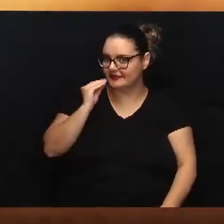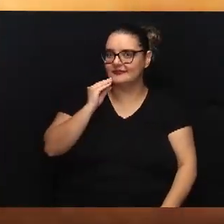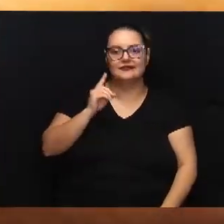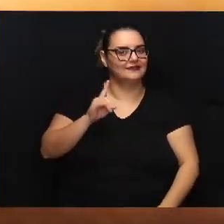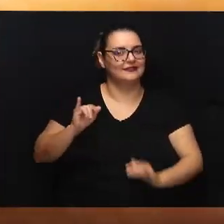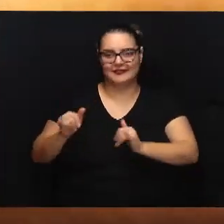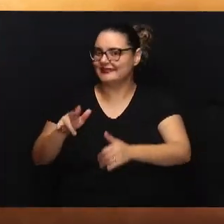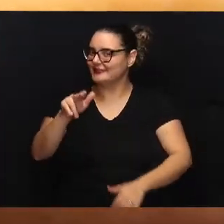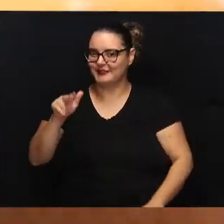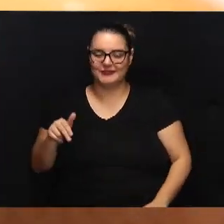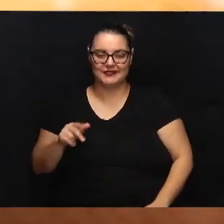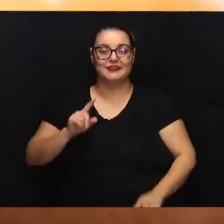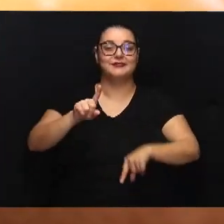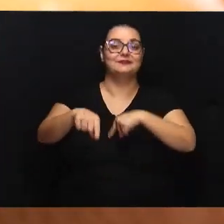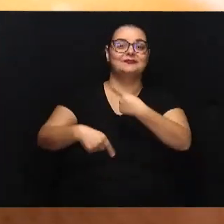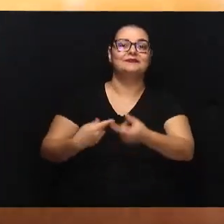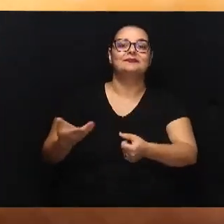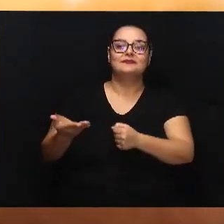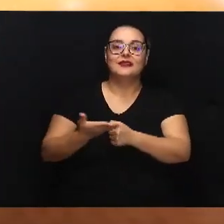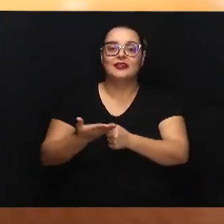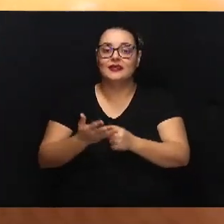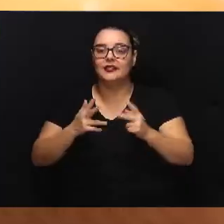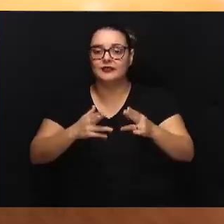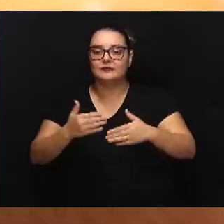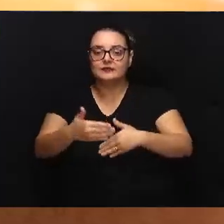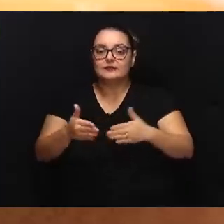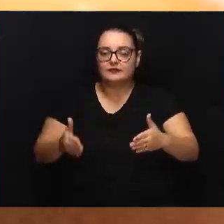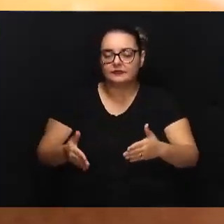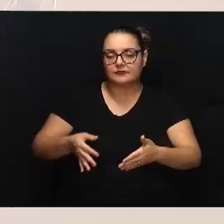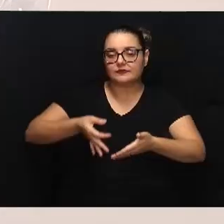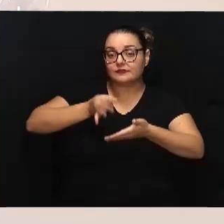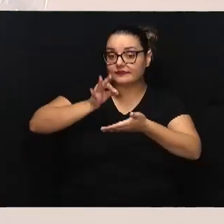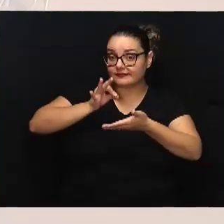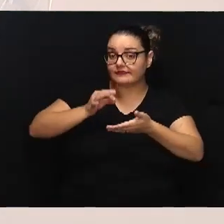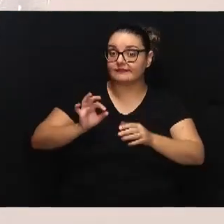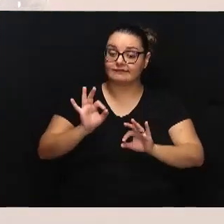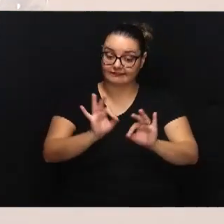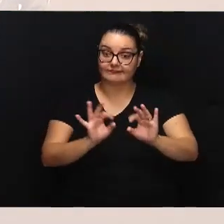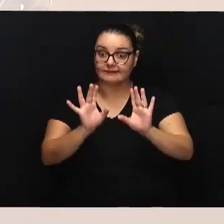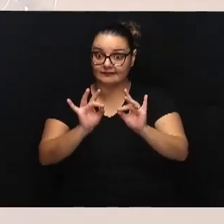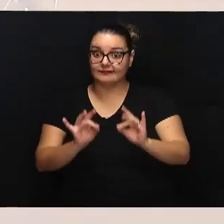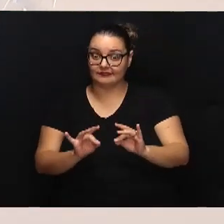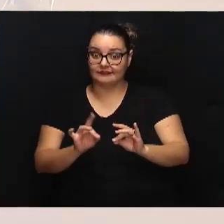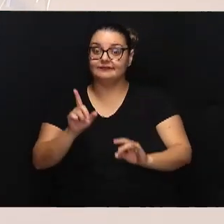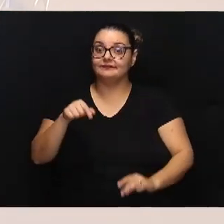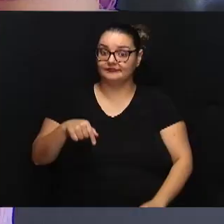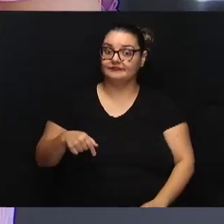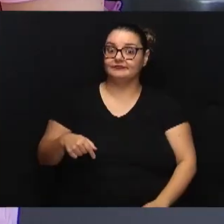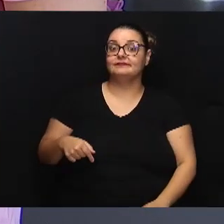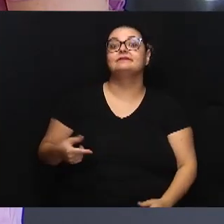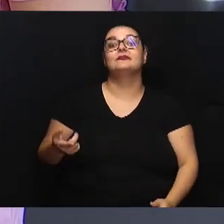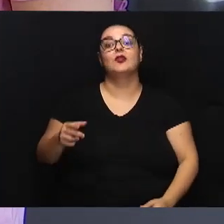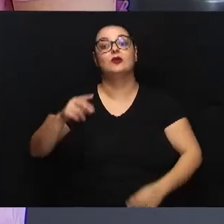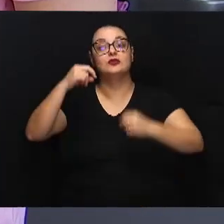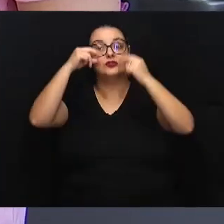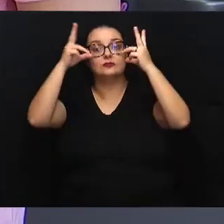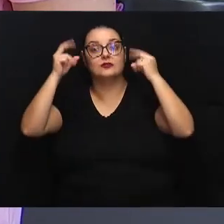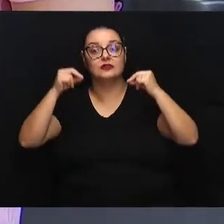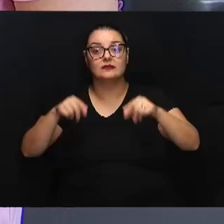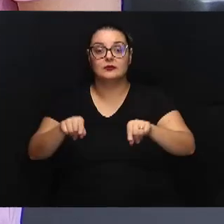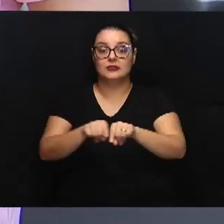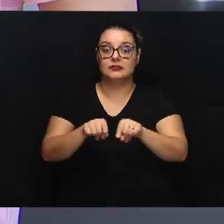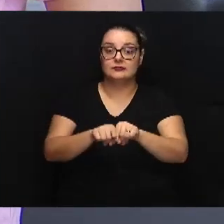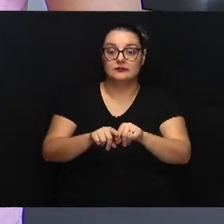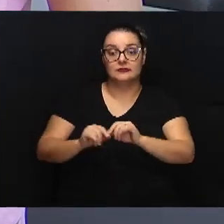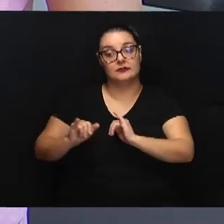No próximo bloco, como cestas de café da manhã personalizadas se tornaram o negócio de uma enfermeira que abriu mão dos plantões